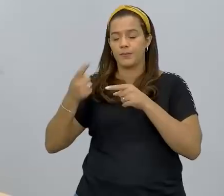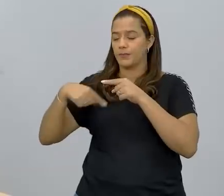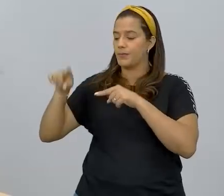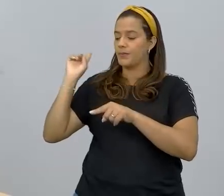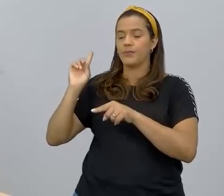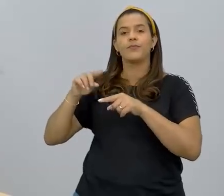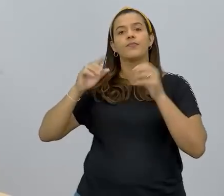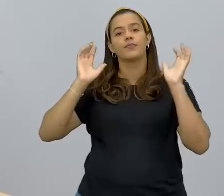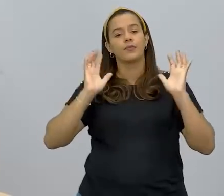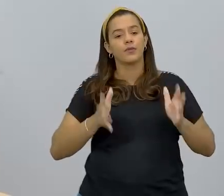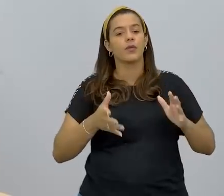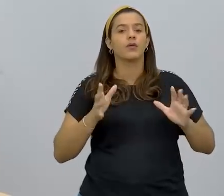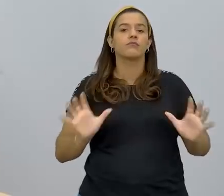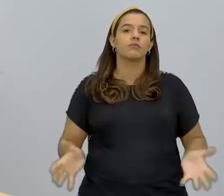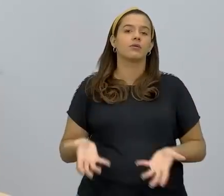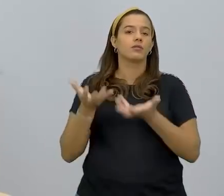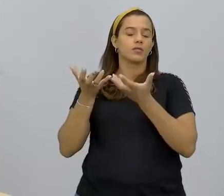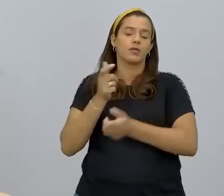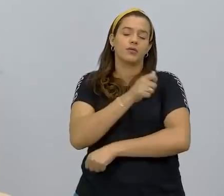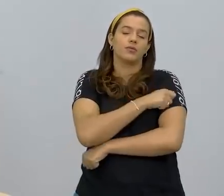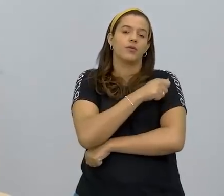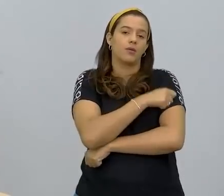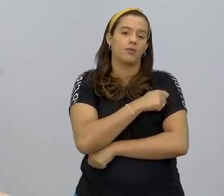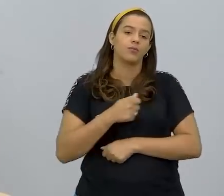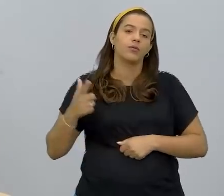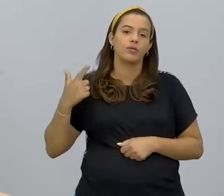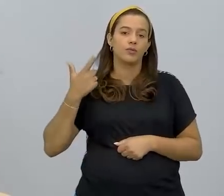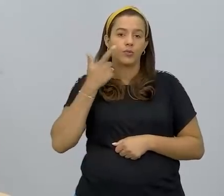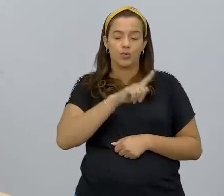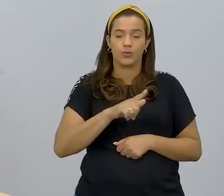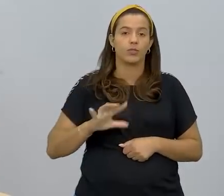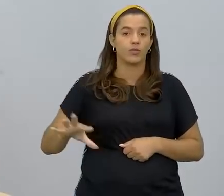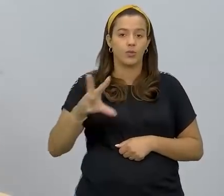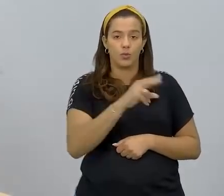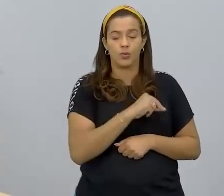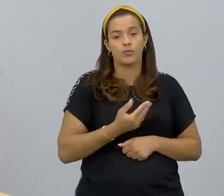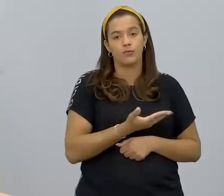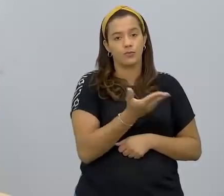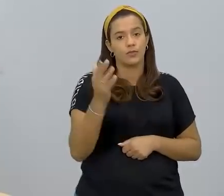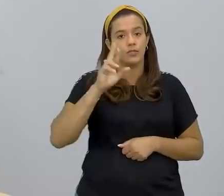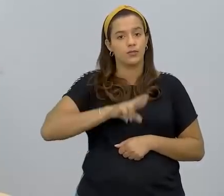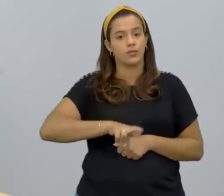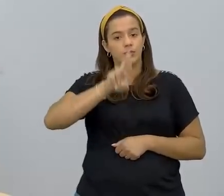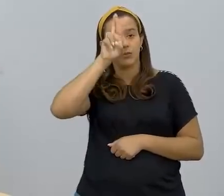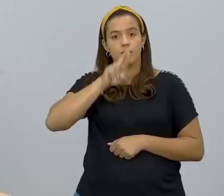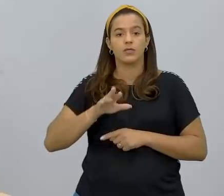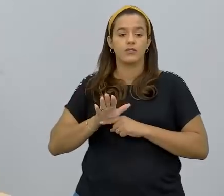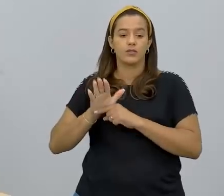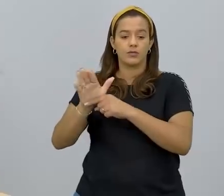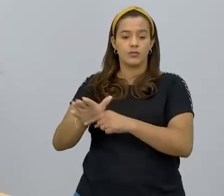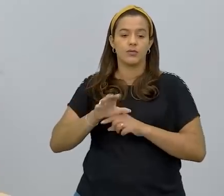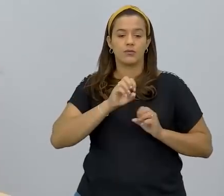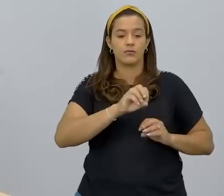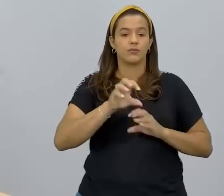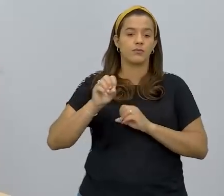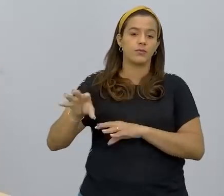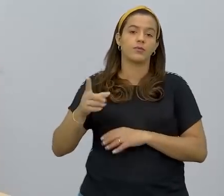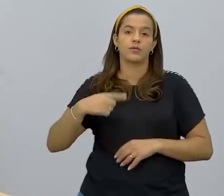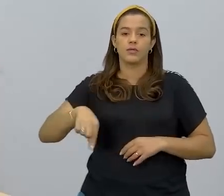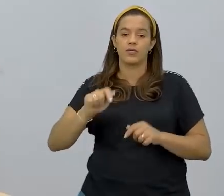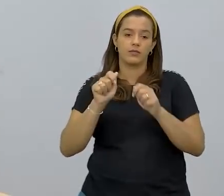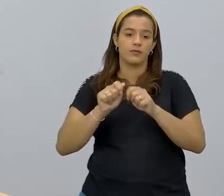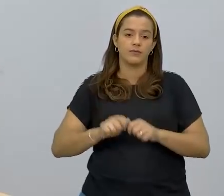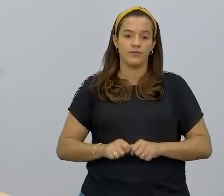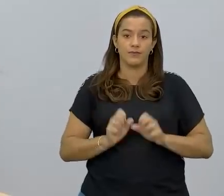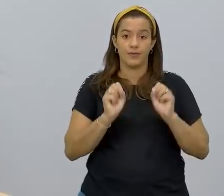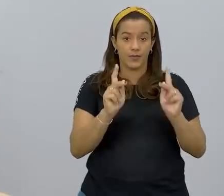bem interessante de engajar esses estudantes. Então, todos ali são responsáveis por aquele percurso de aprendizagem que o professor elaborou,